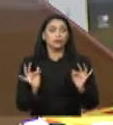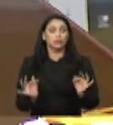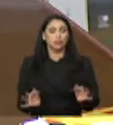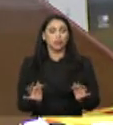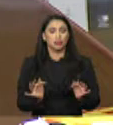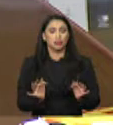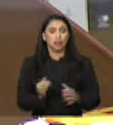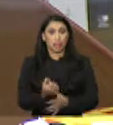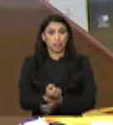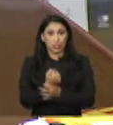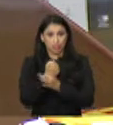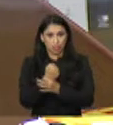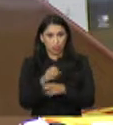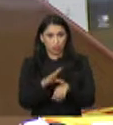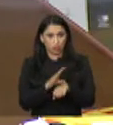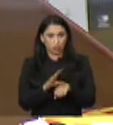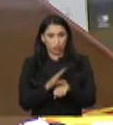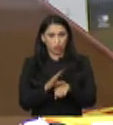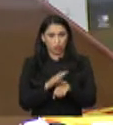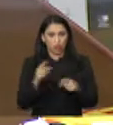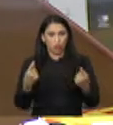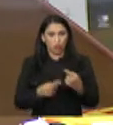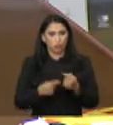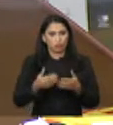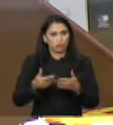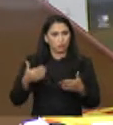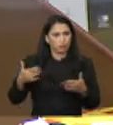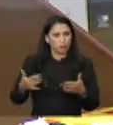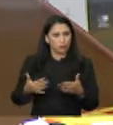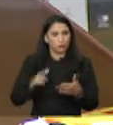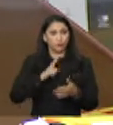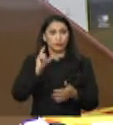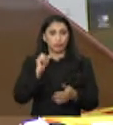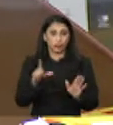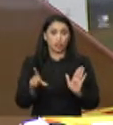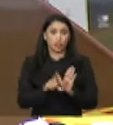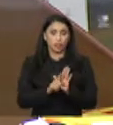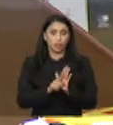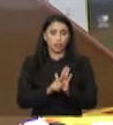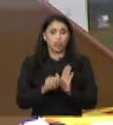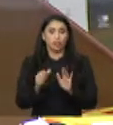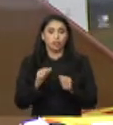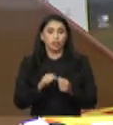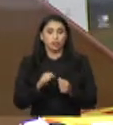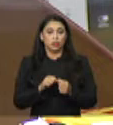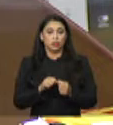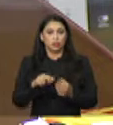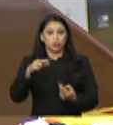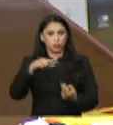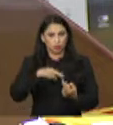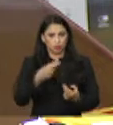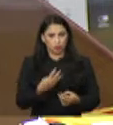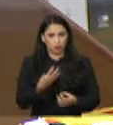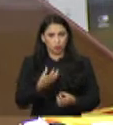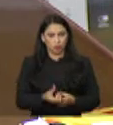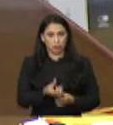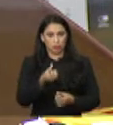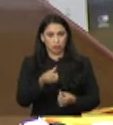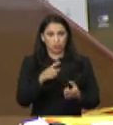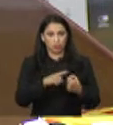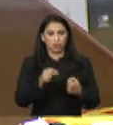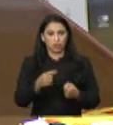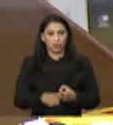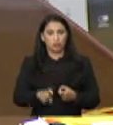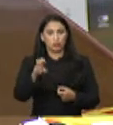é que a garantia constitucional contra a irretroatividade da Lei aquela esculpida no inciso 36 do